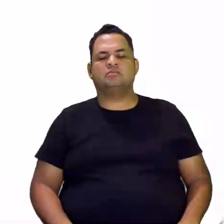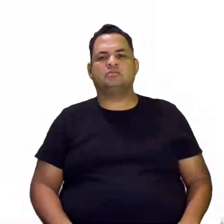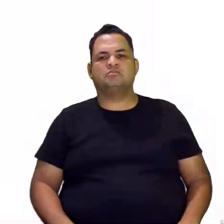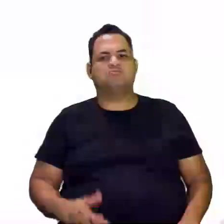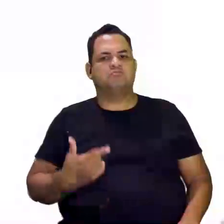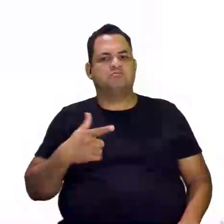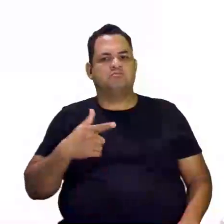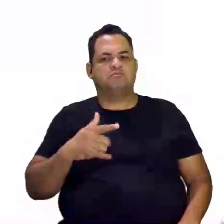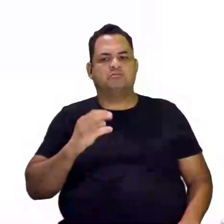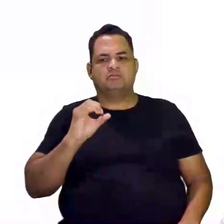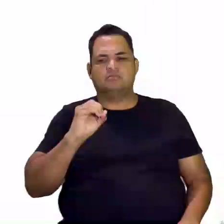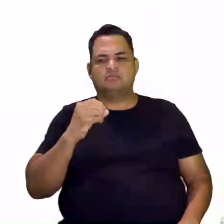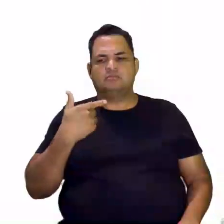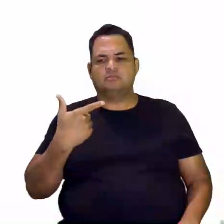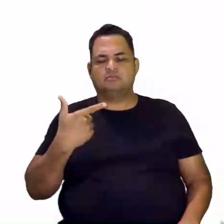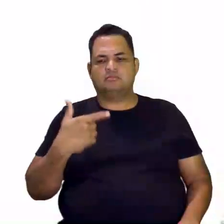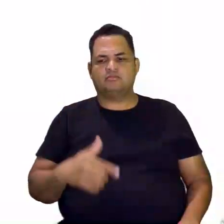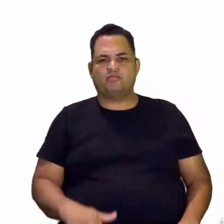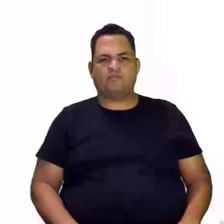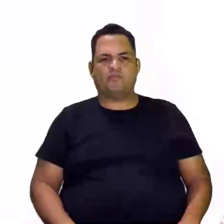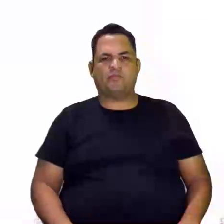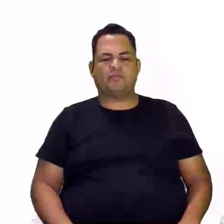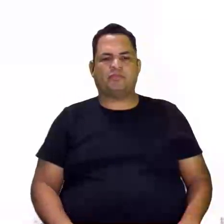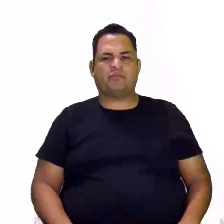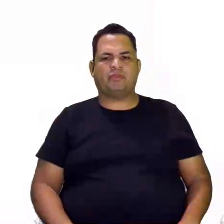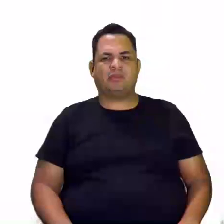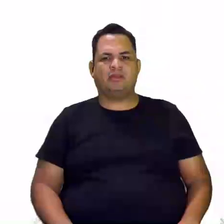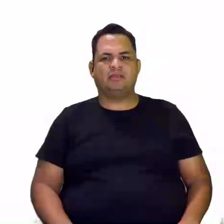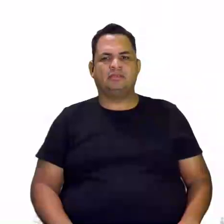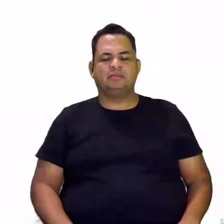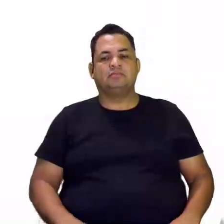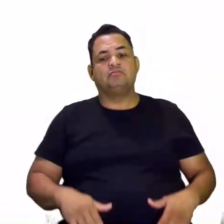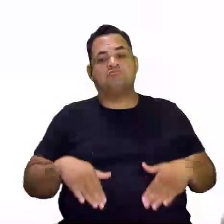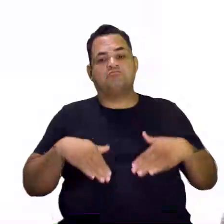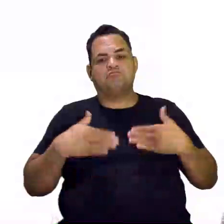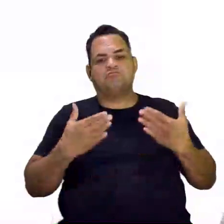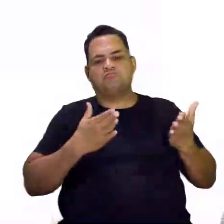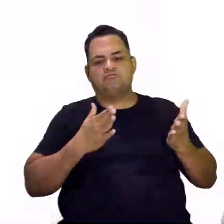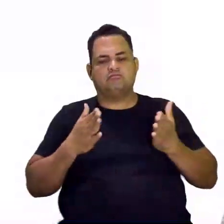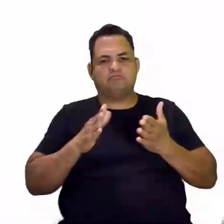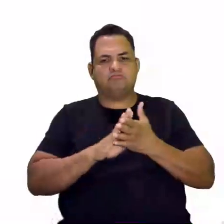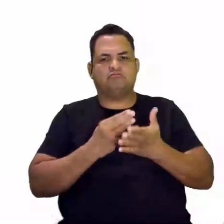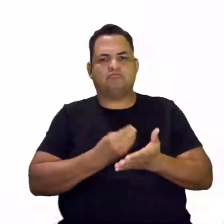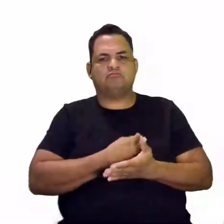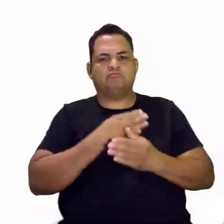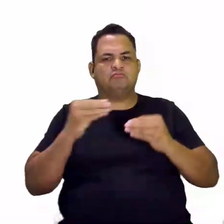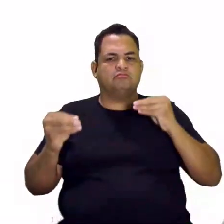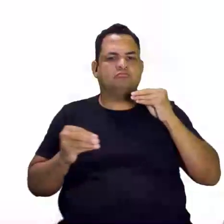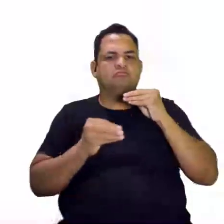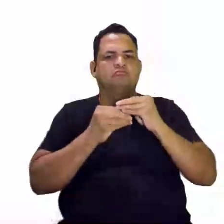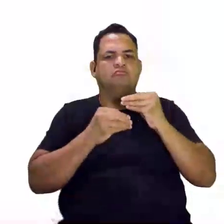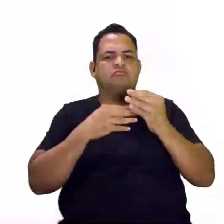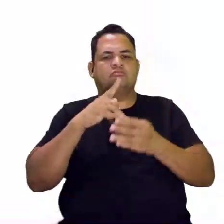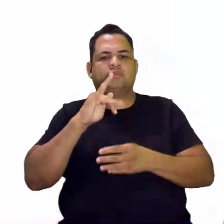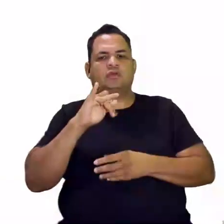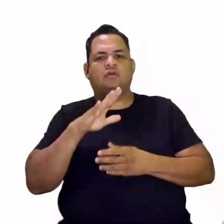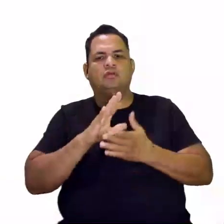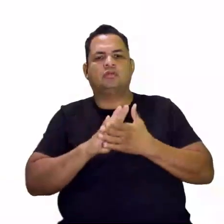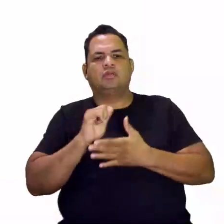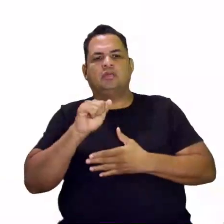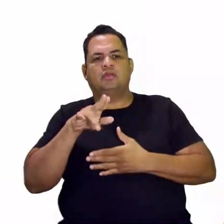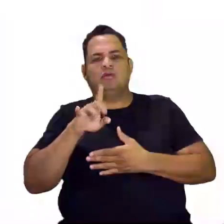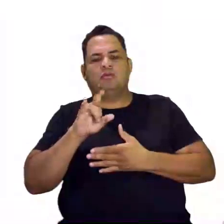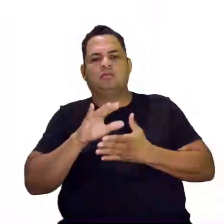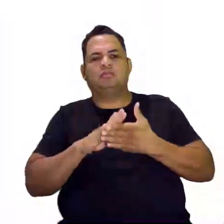Sem o O2, sem o oxigênio. Então, em um determinado momento, houve essa incorporação desse procarionte